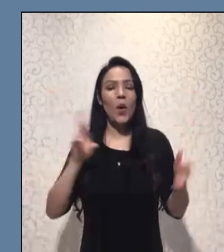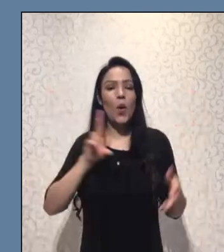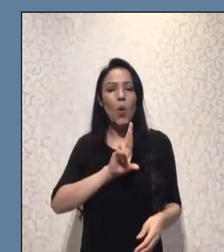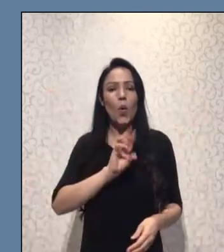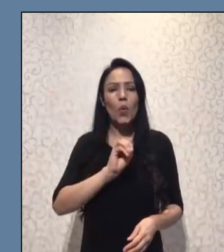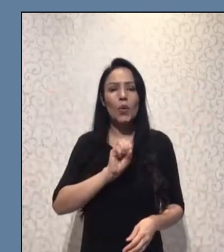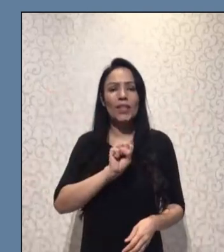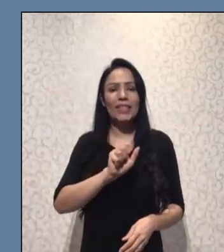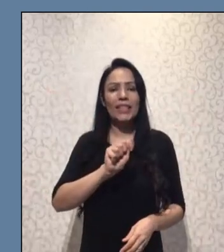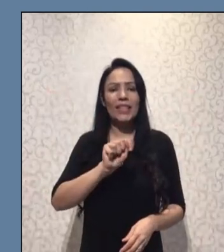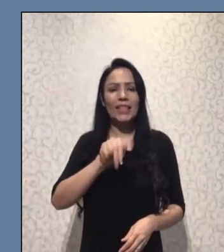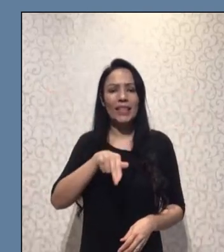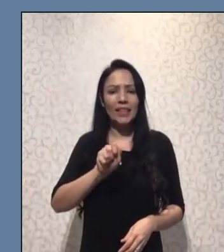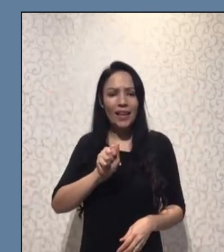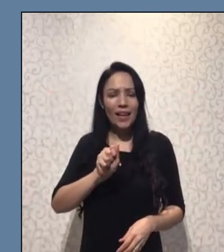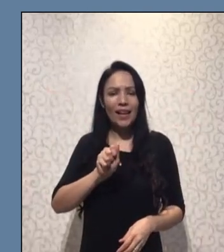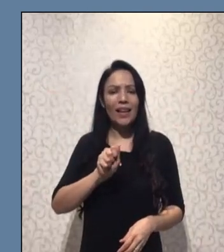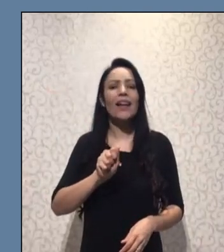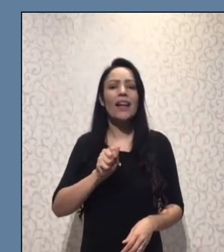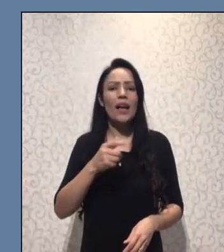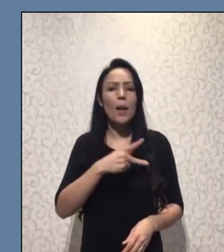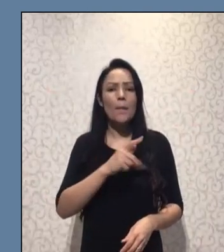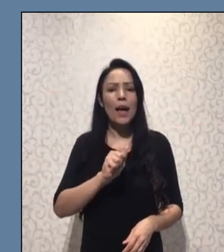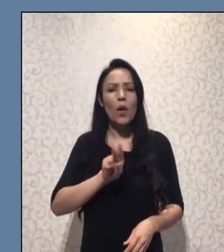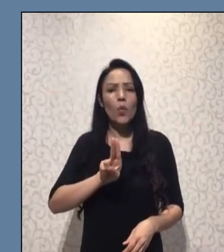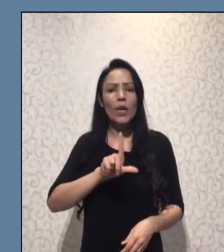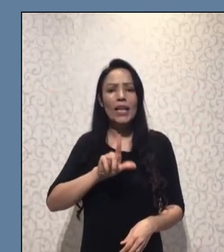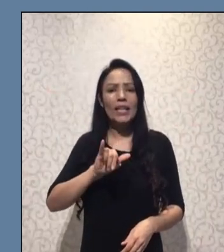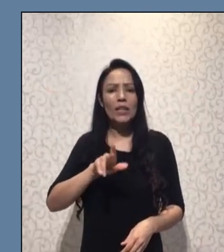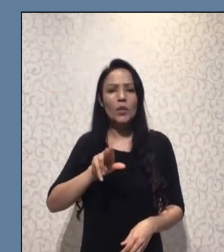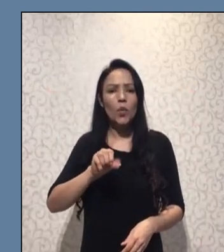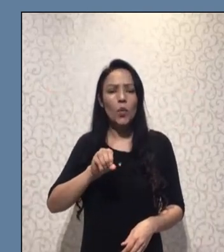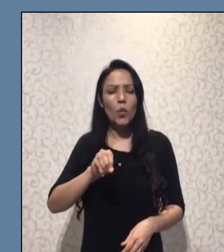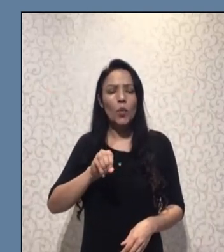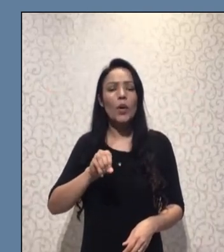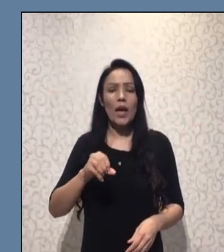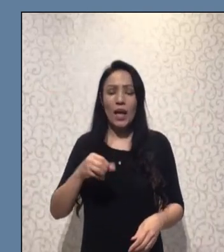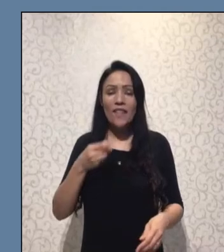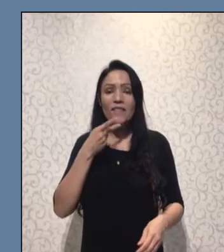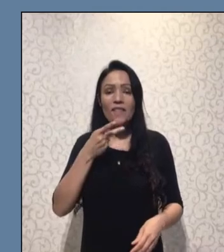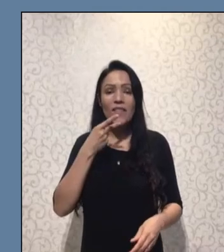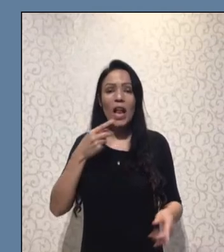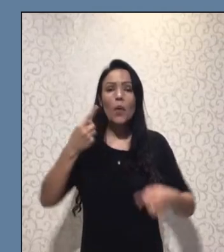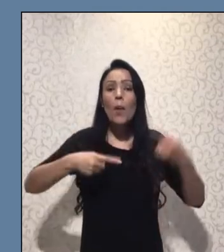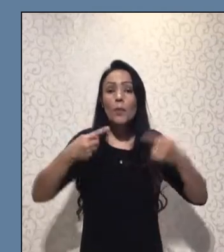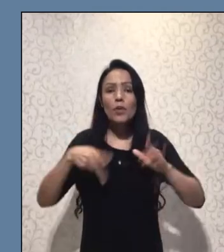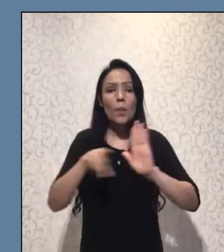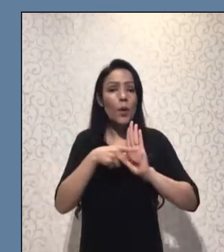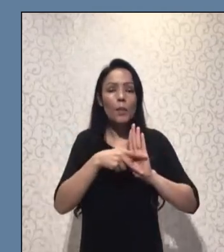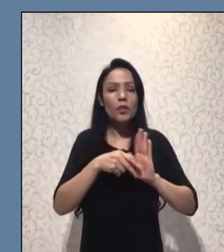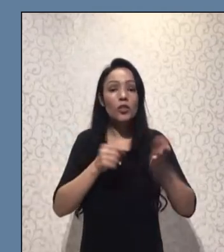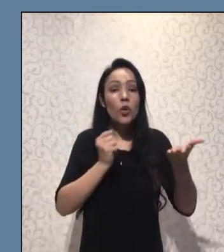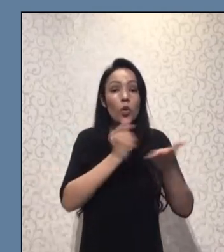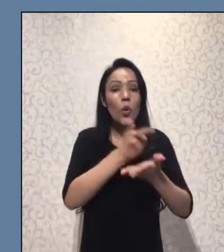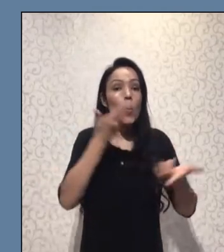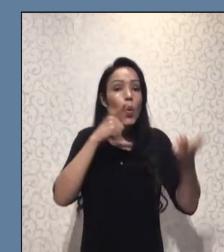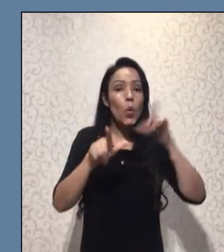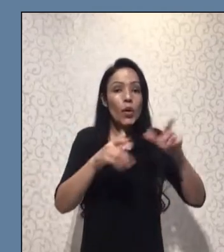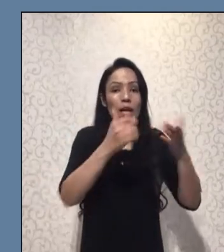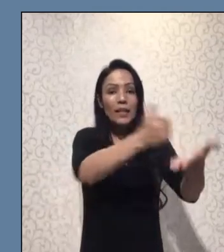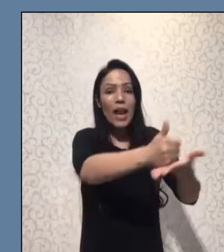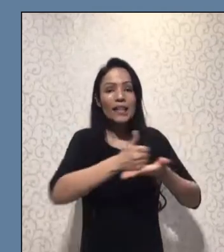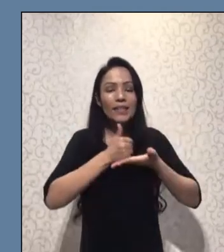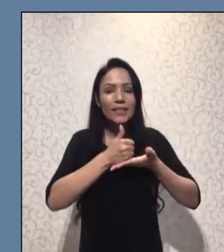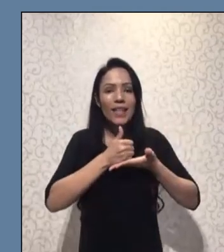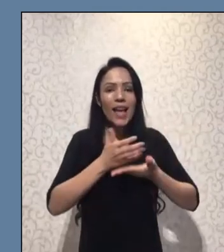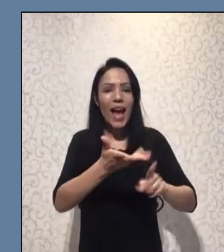falando de todo o trabalho de uma política de aquisições que você trouxe, e ela era uma das artistas, vamos dizer, ícones